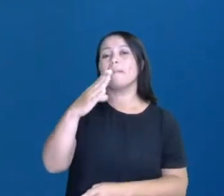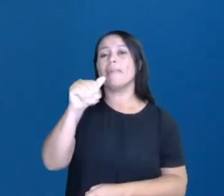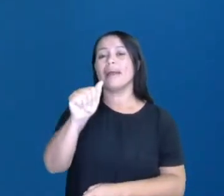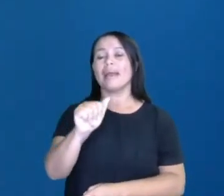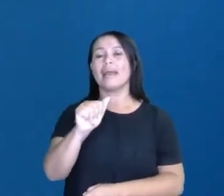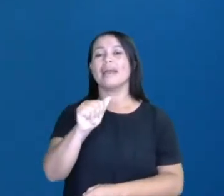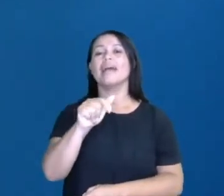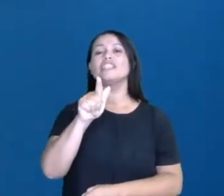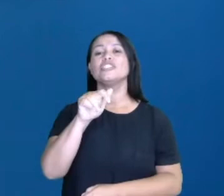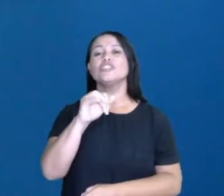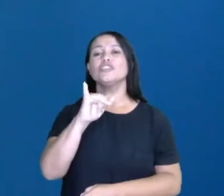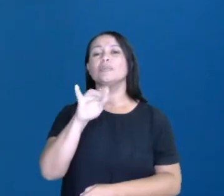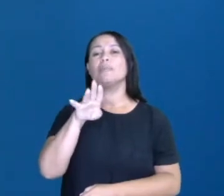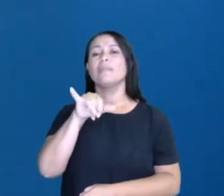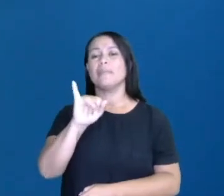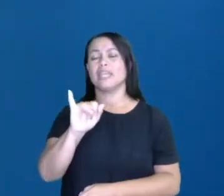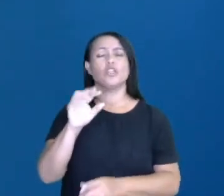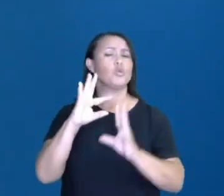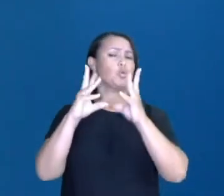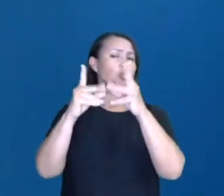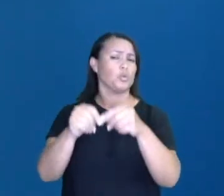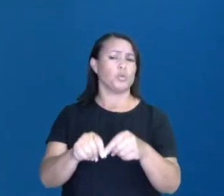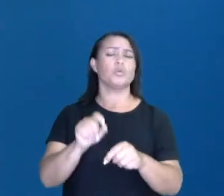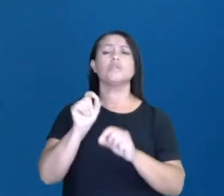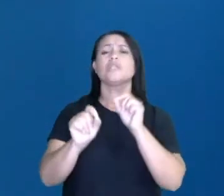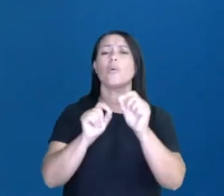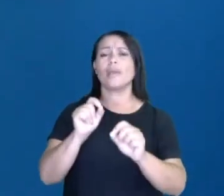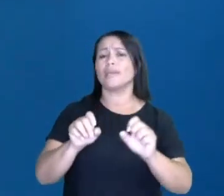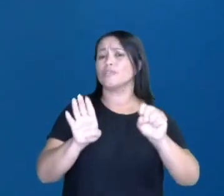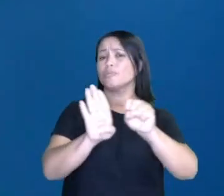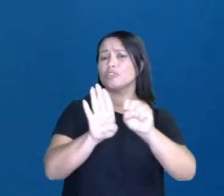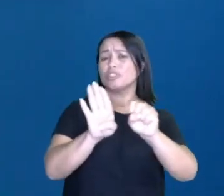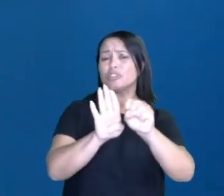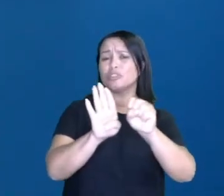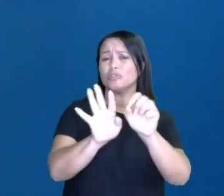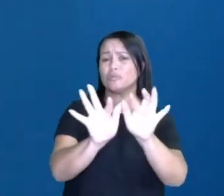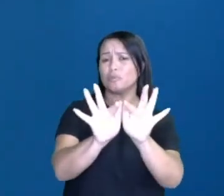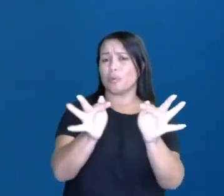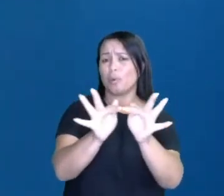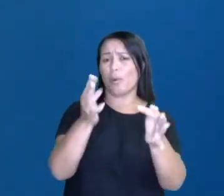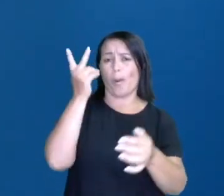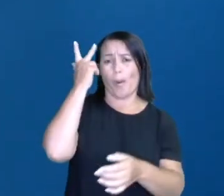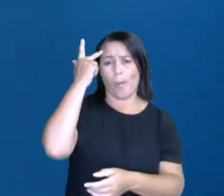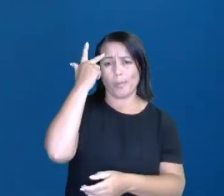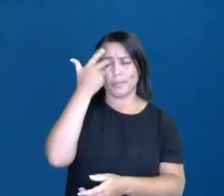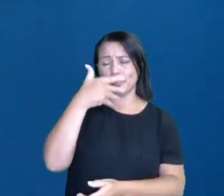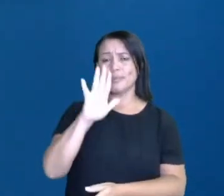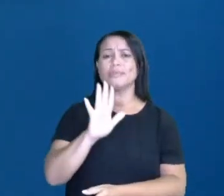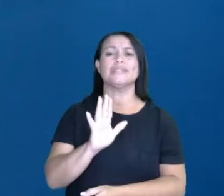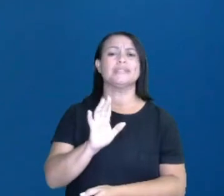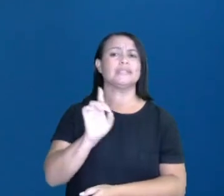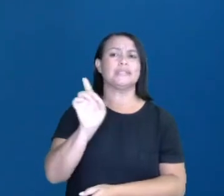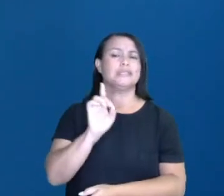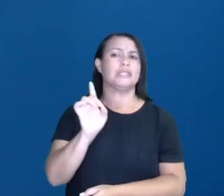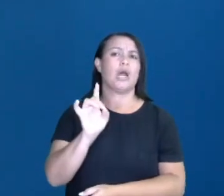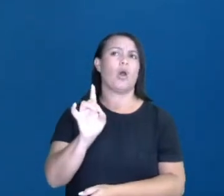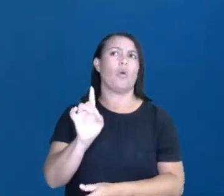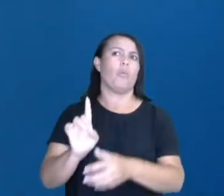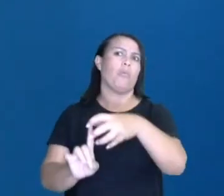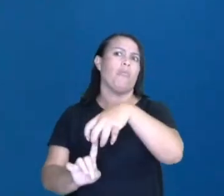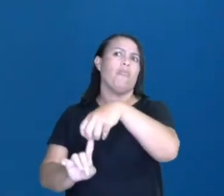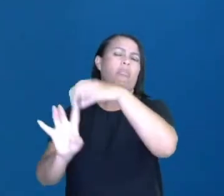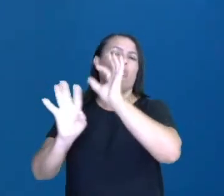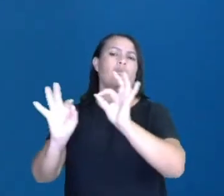gibi. Todos eles são substantivos comuns, são gerais. Eles não especificam,